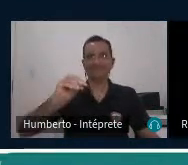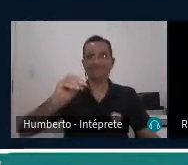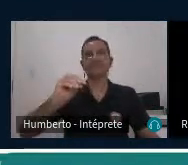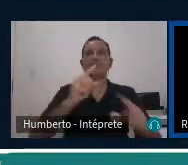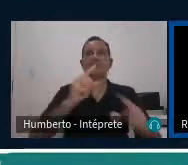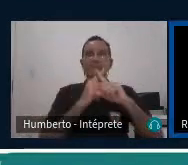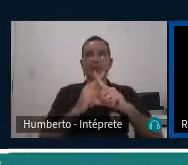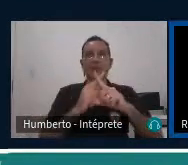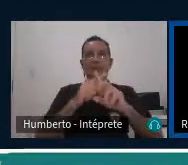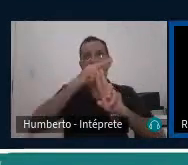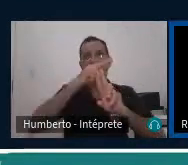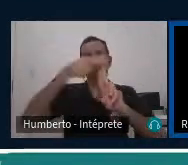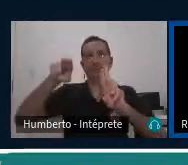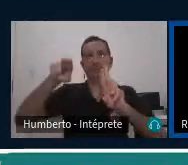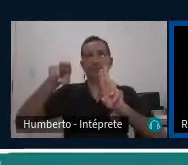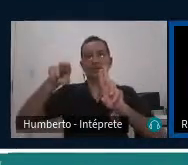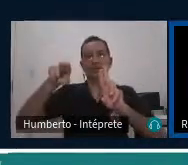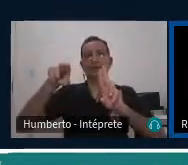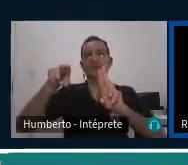3,14.